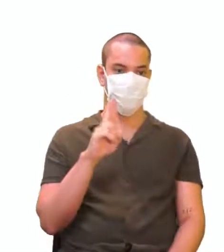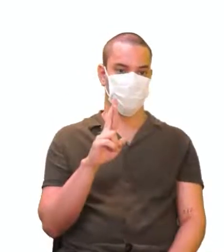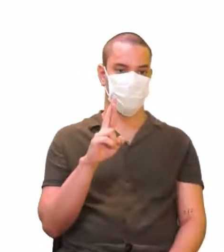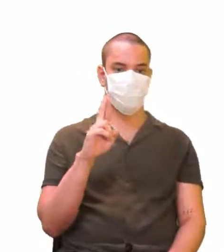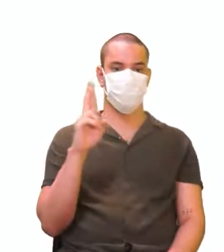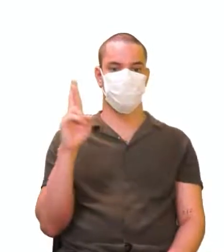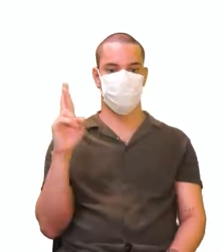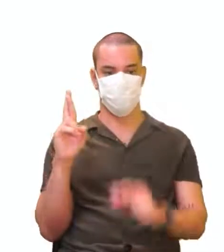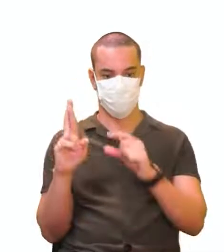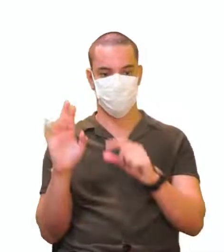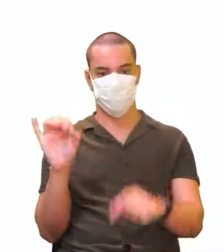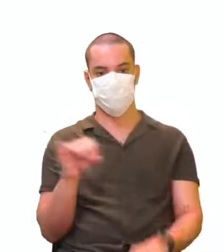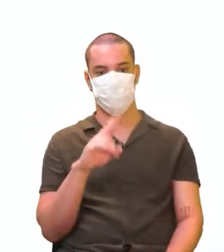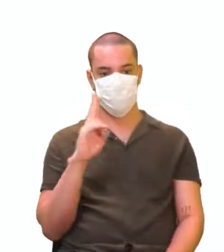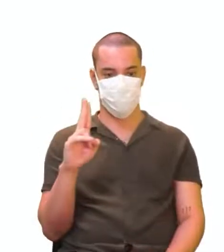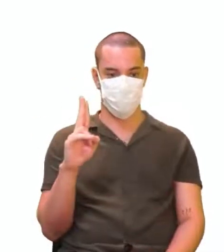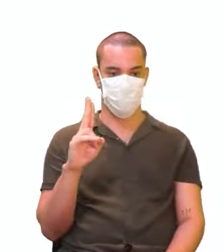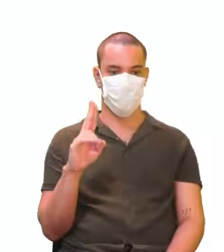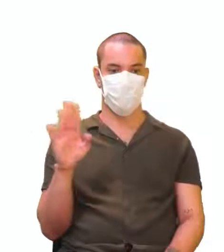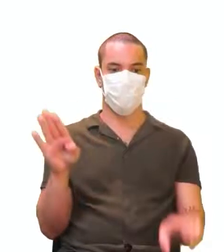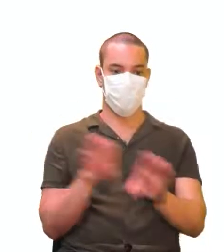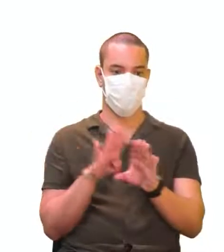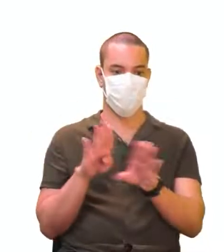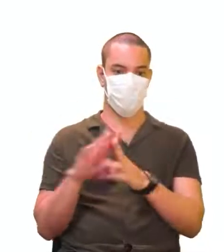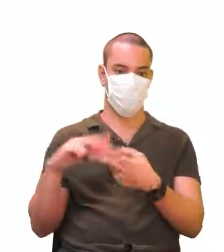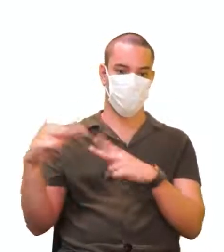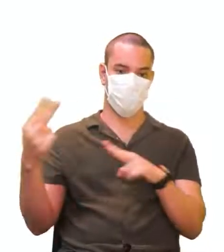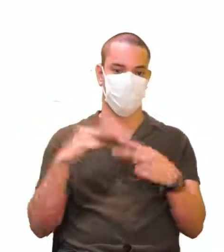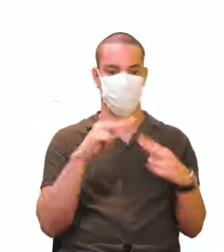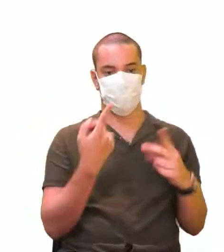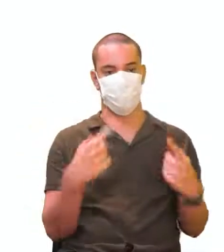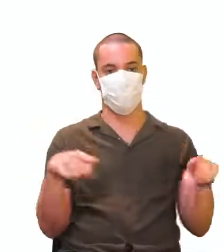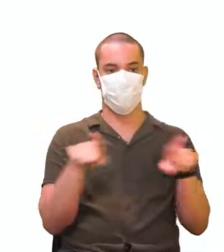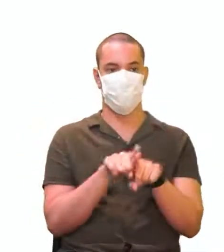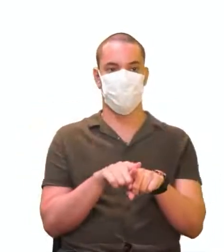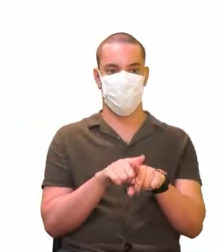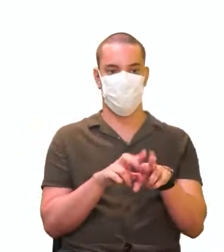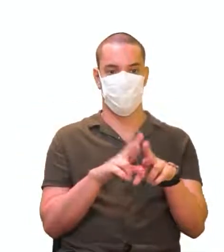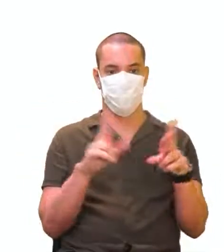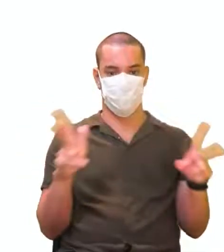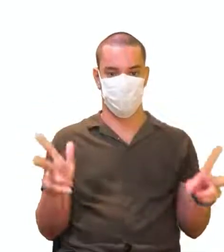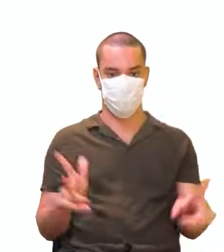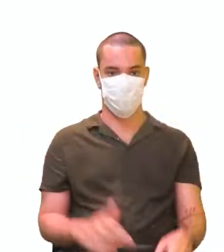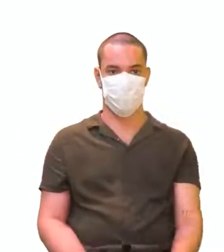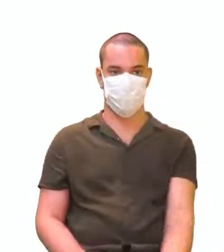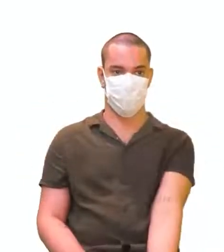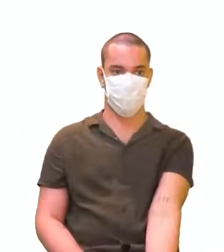Rzão, ou ele pode ser heterozigoto, tá? Mas